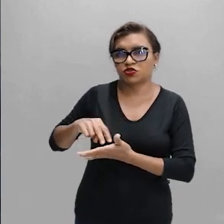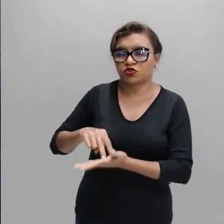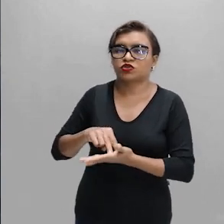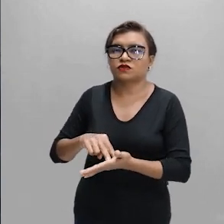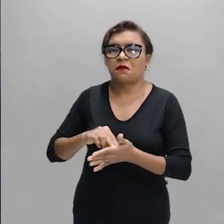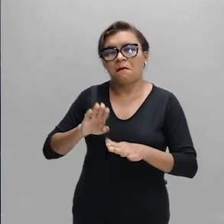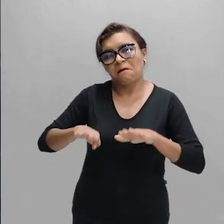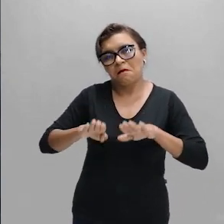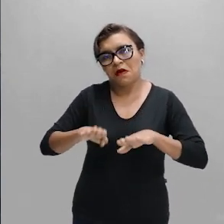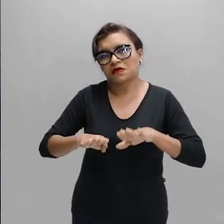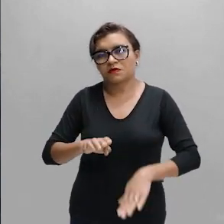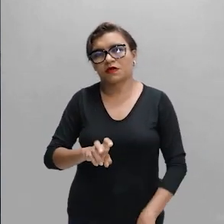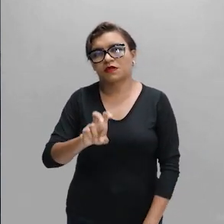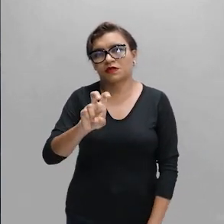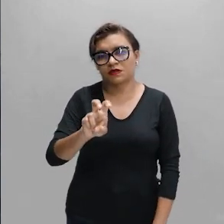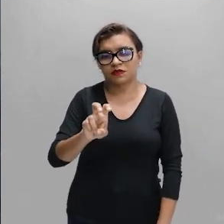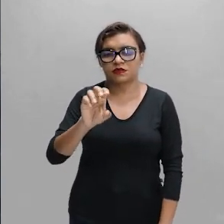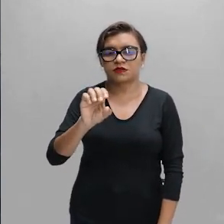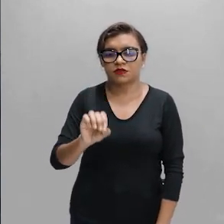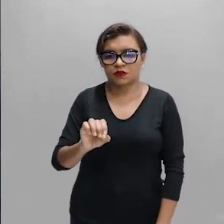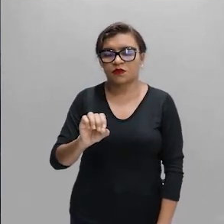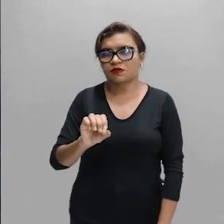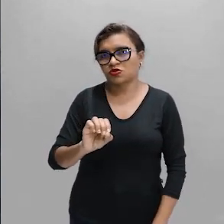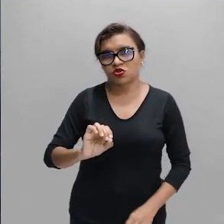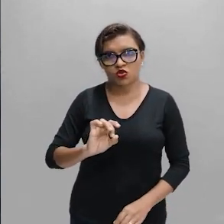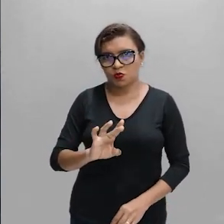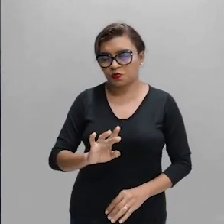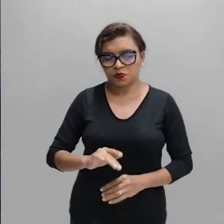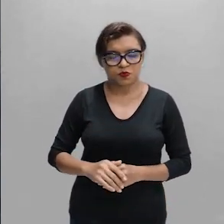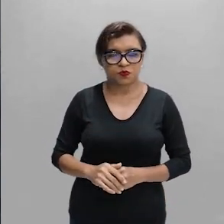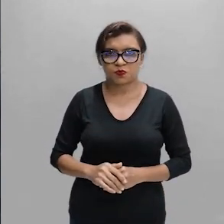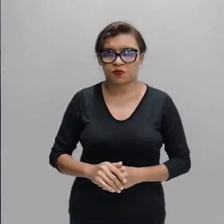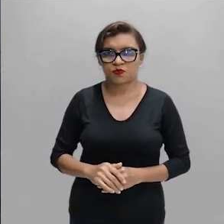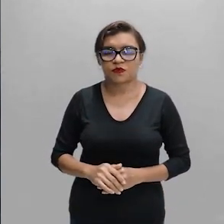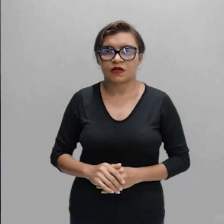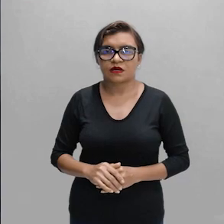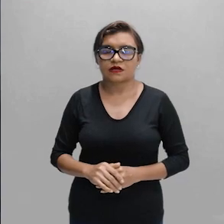50 apenas. Ok? Ele não tem nem